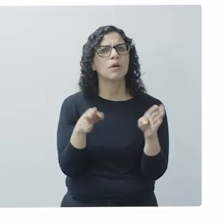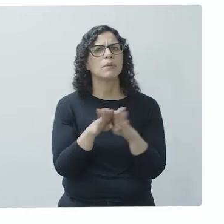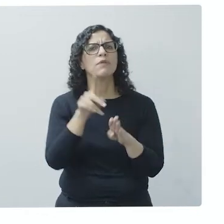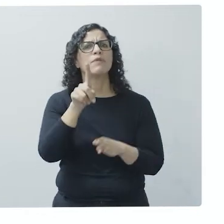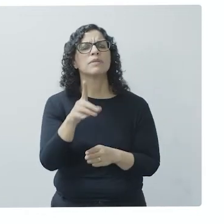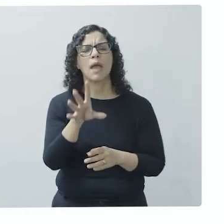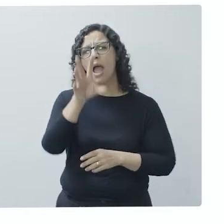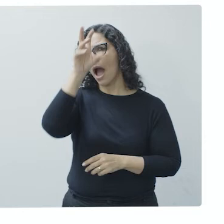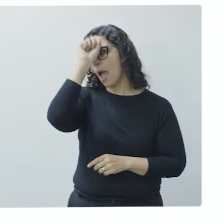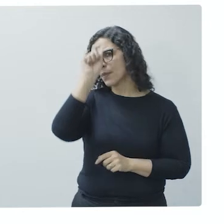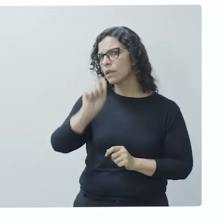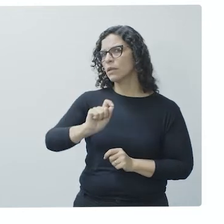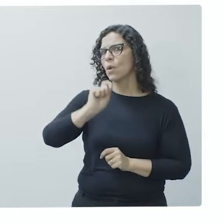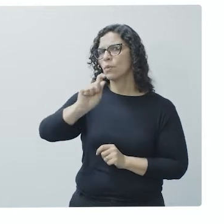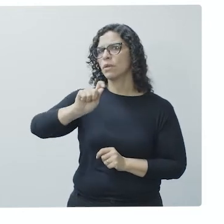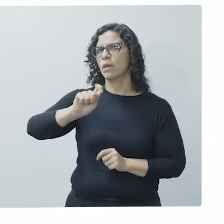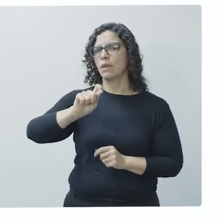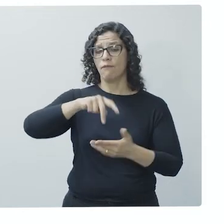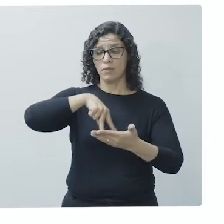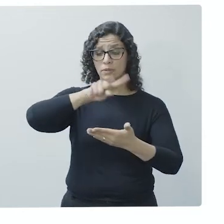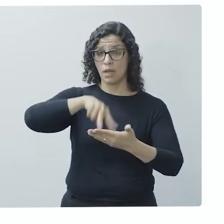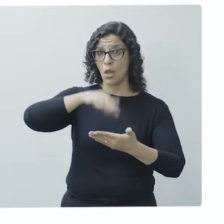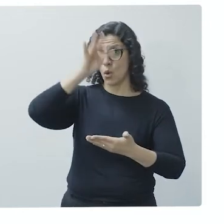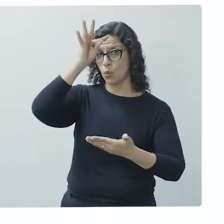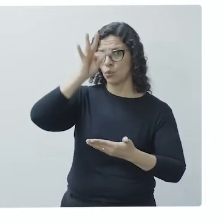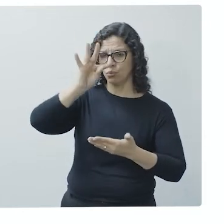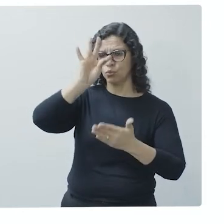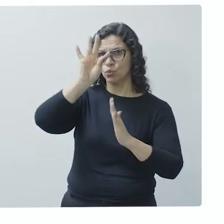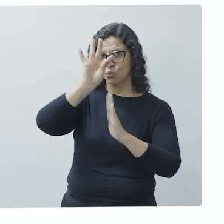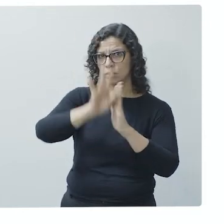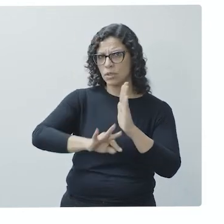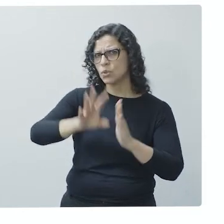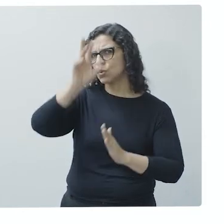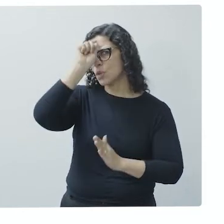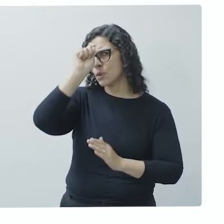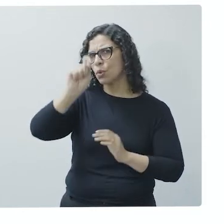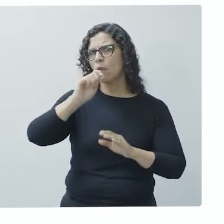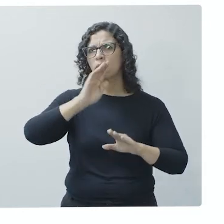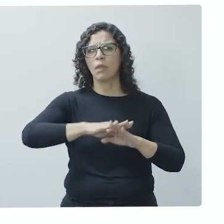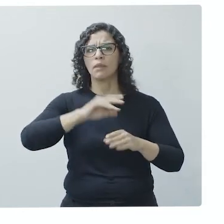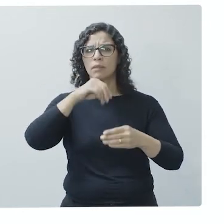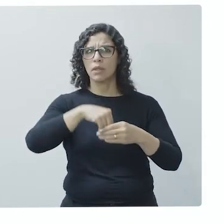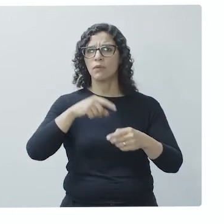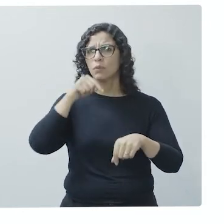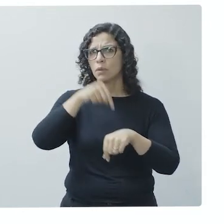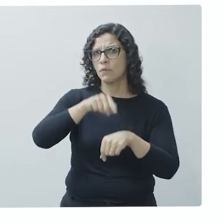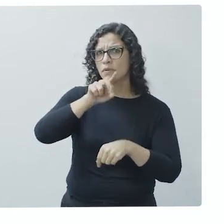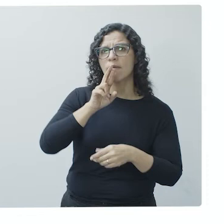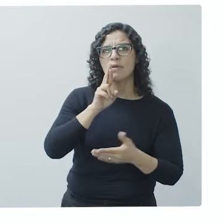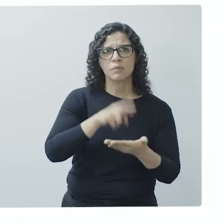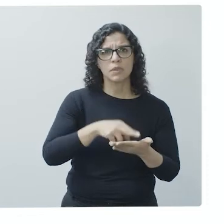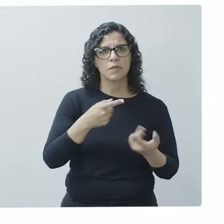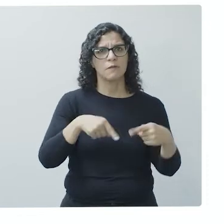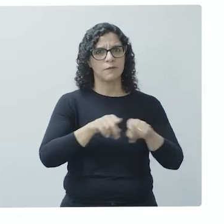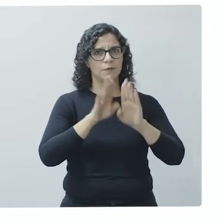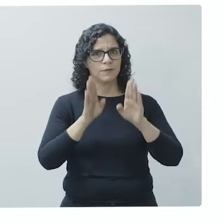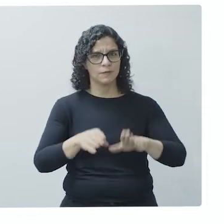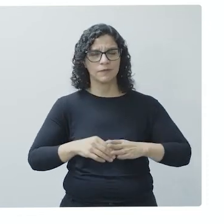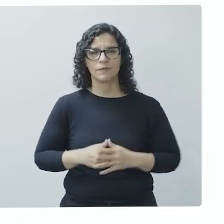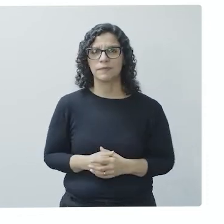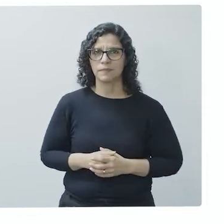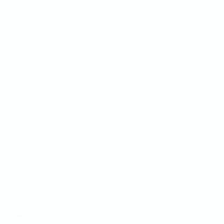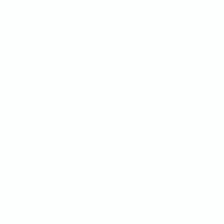a lição moral que apareceu ali para você, que você acredita que está no texto? Vou dar um tempinho para você escrever e eu já